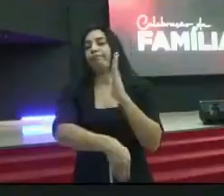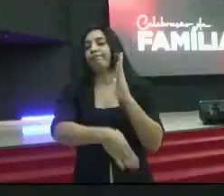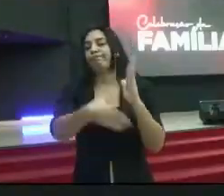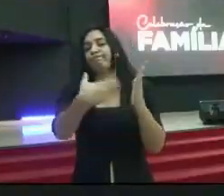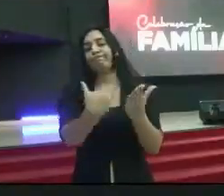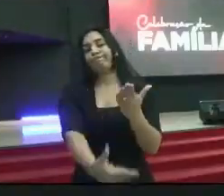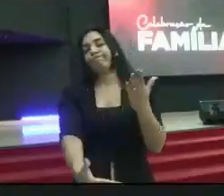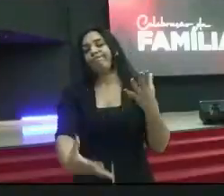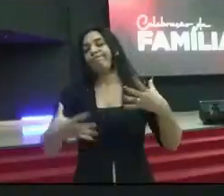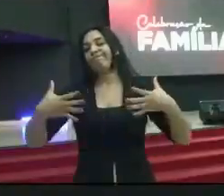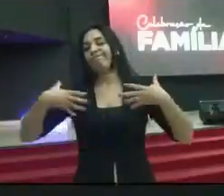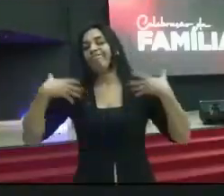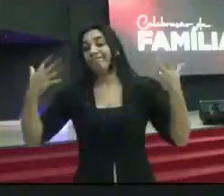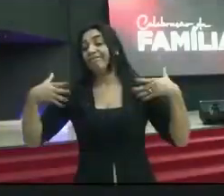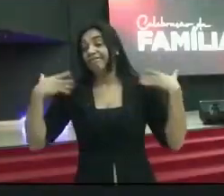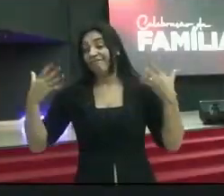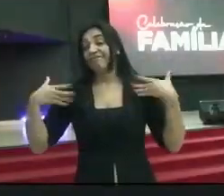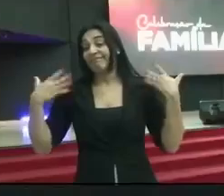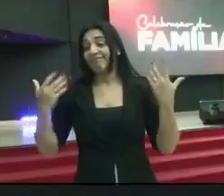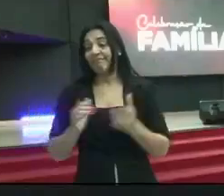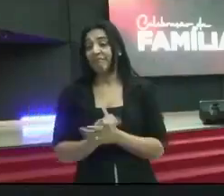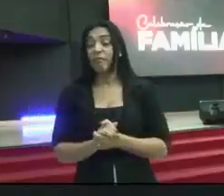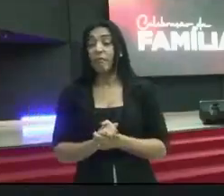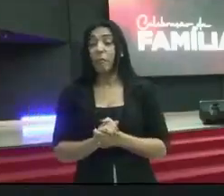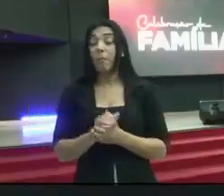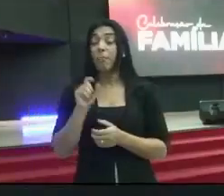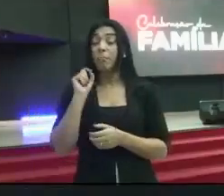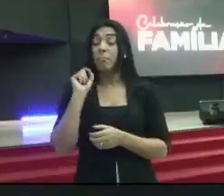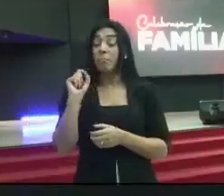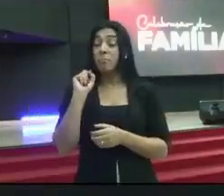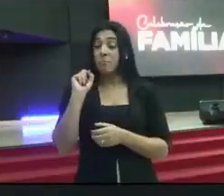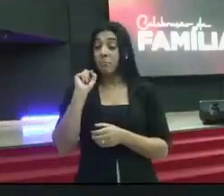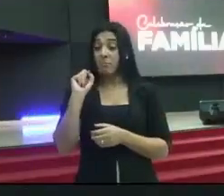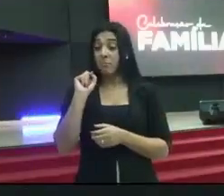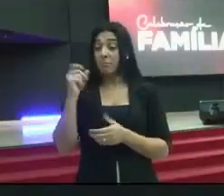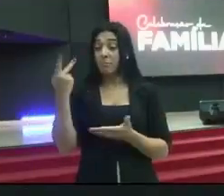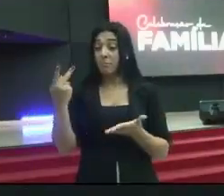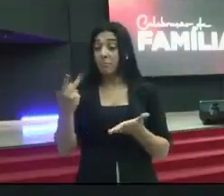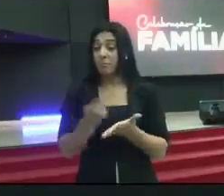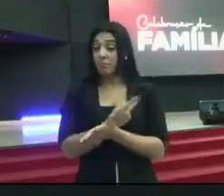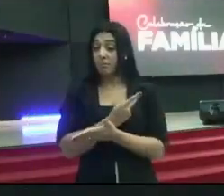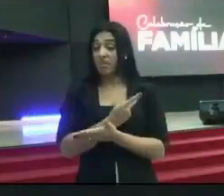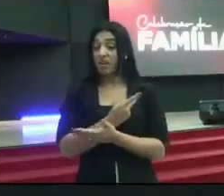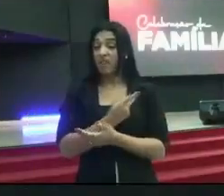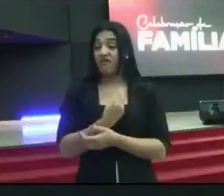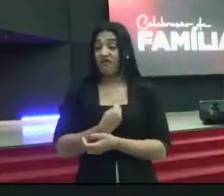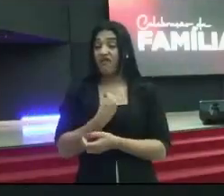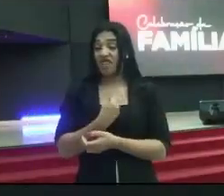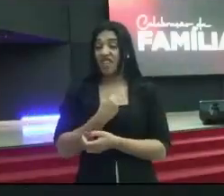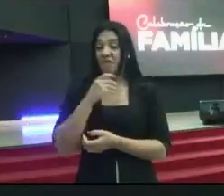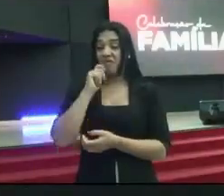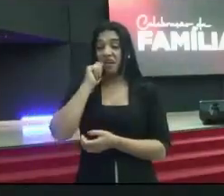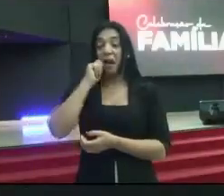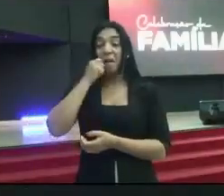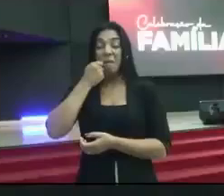a alegria. O que torna a vida amarga.